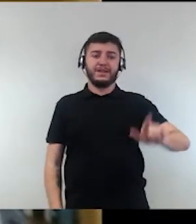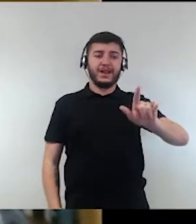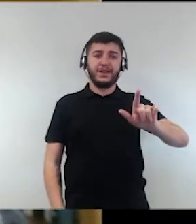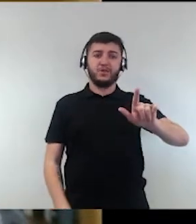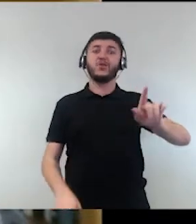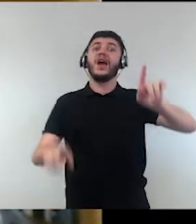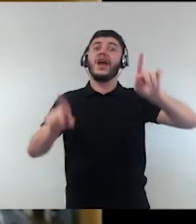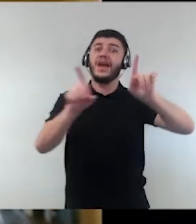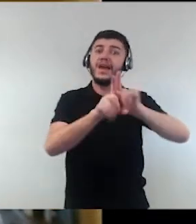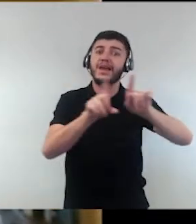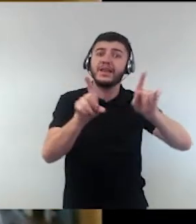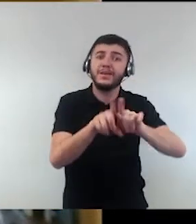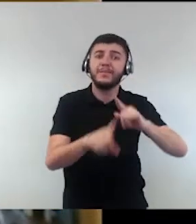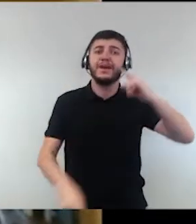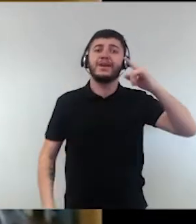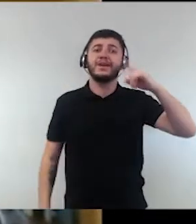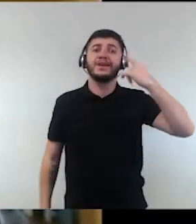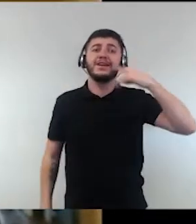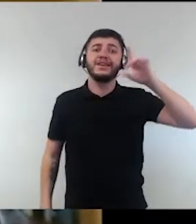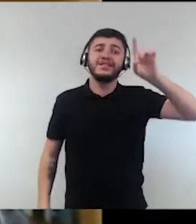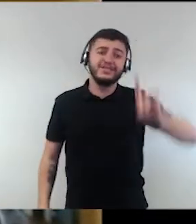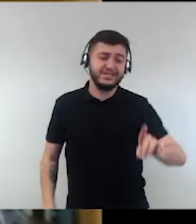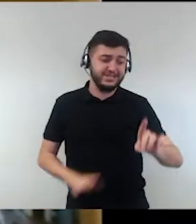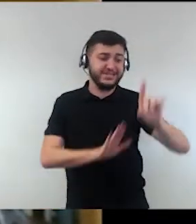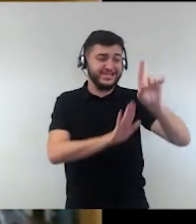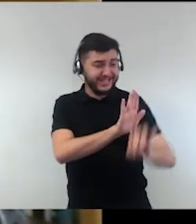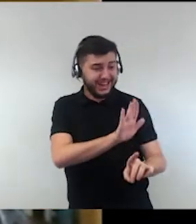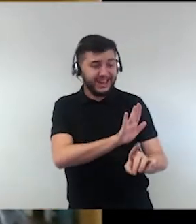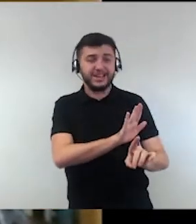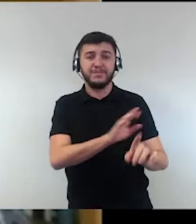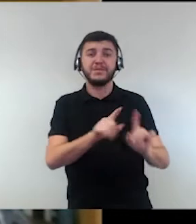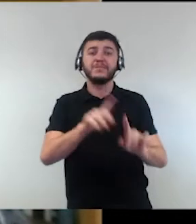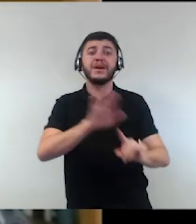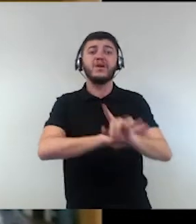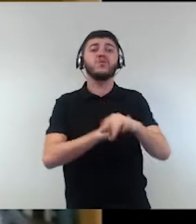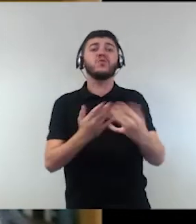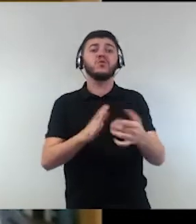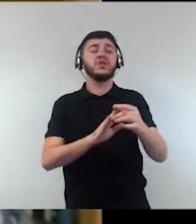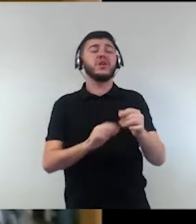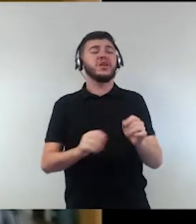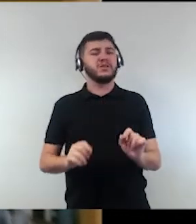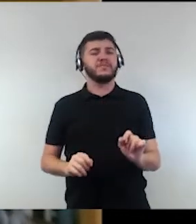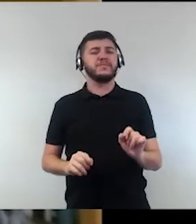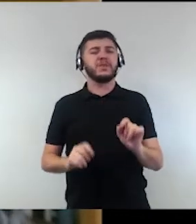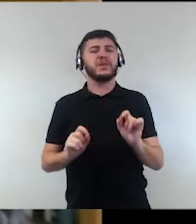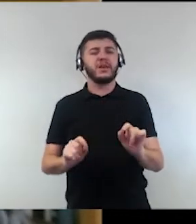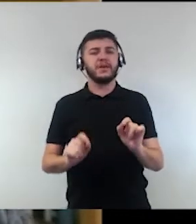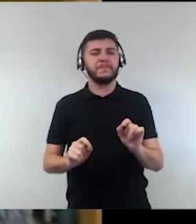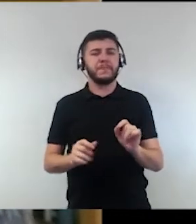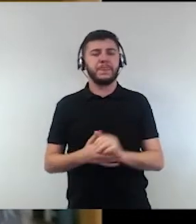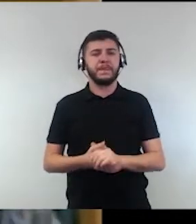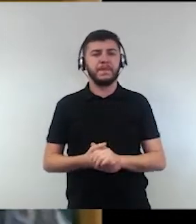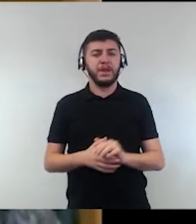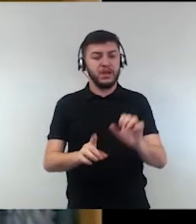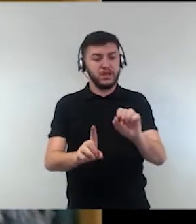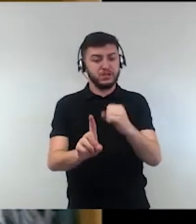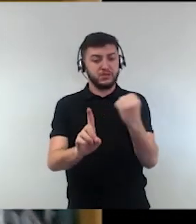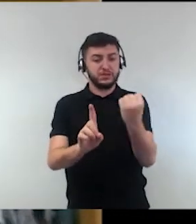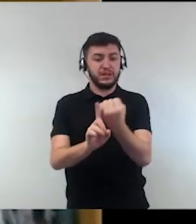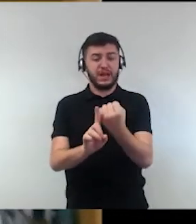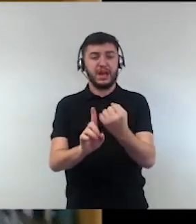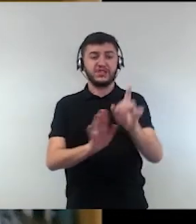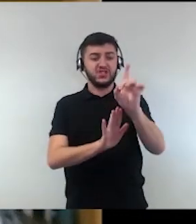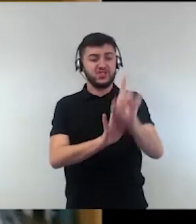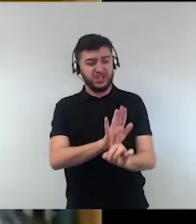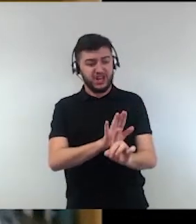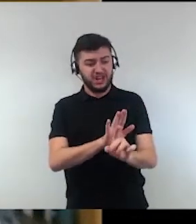Que direito é possível numa sociedade que não consegue estabelecer uma transcendência e